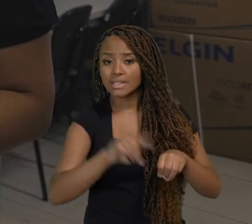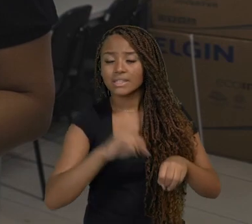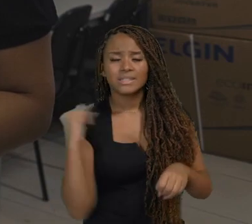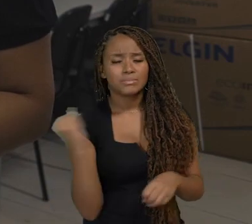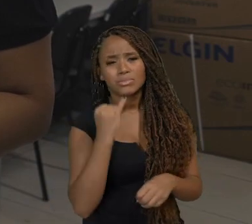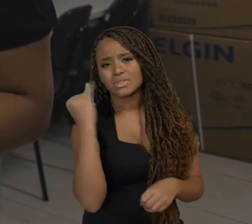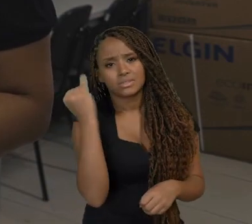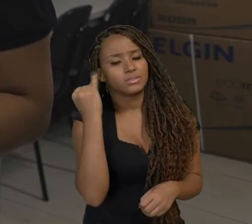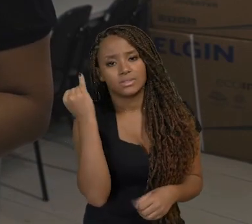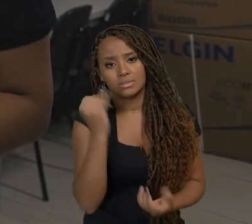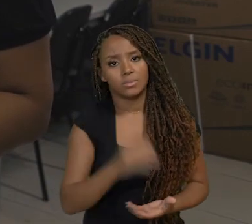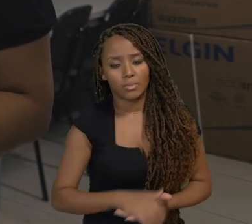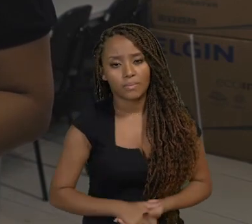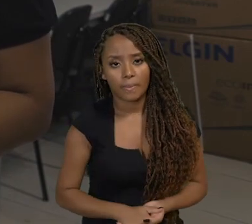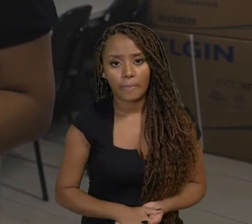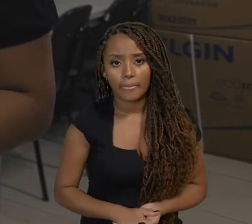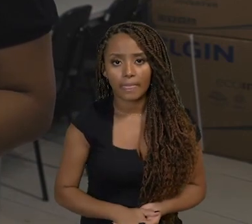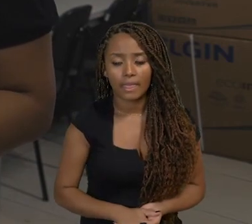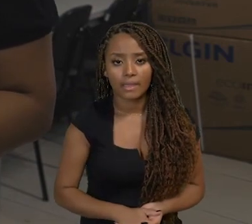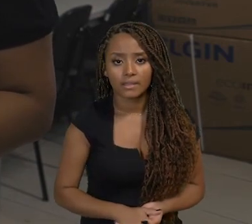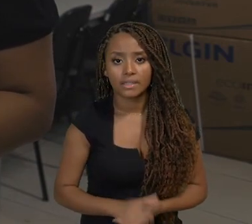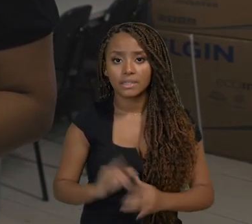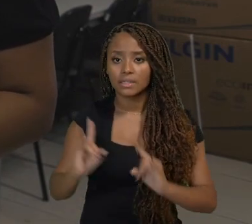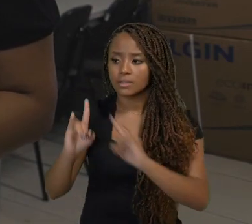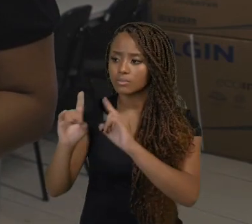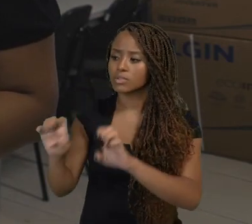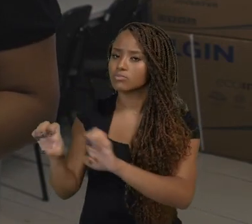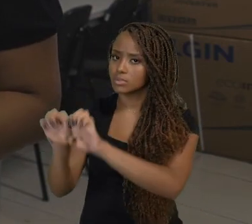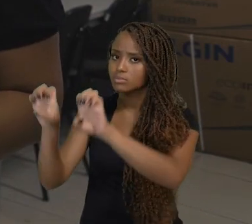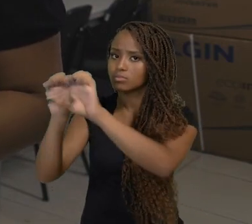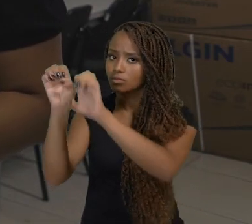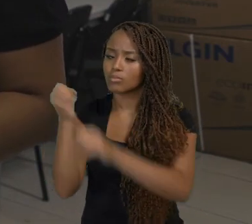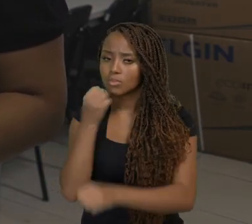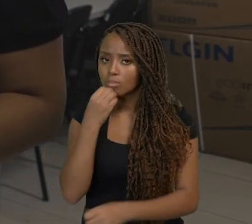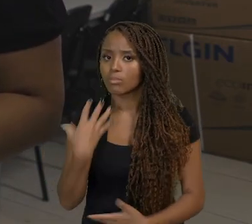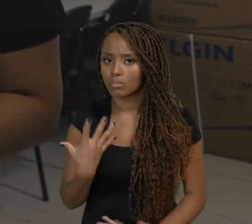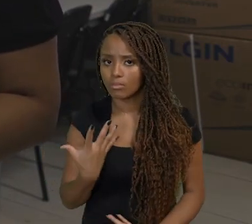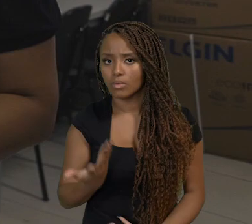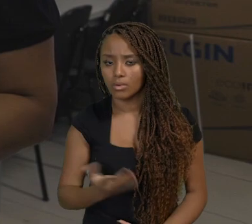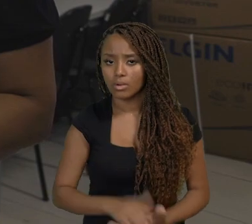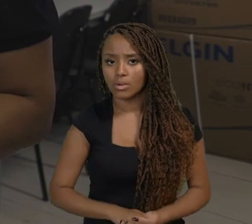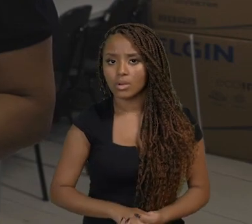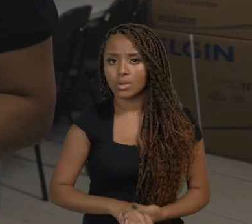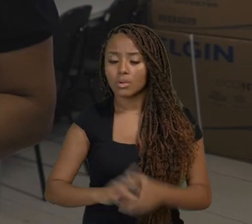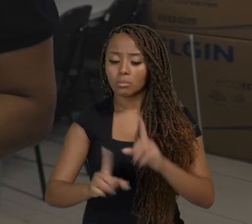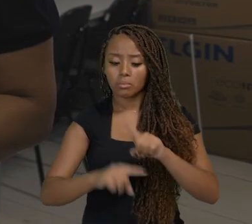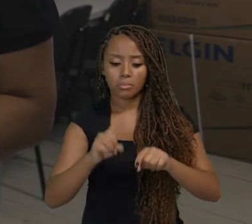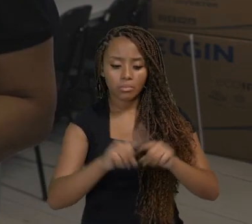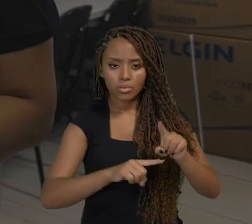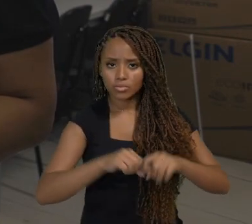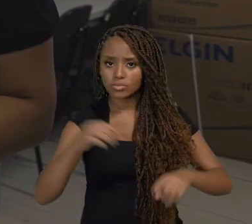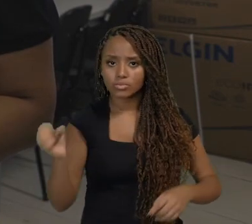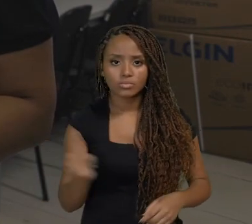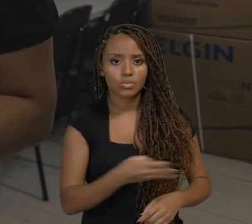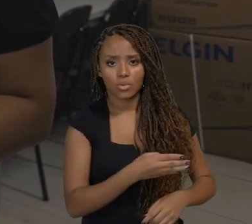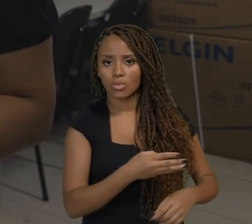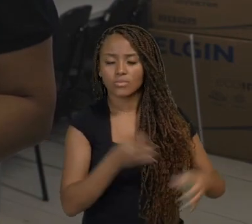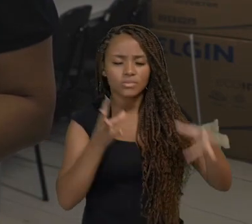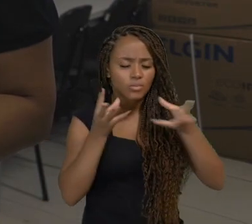A importância é enorme. É um prédio muito bem estruturado, com